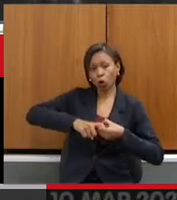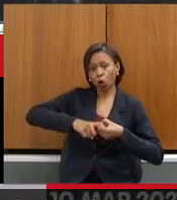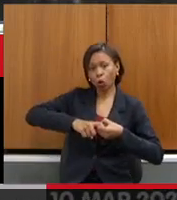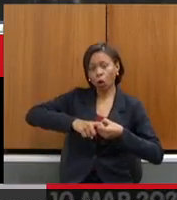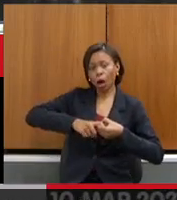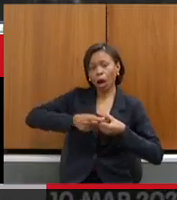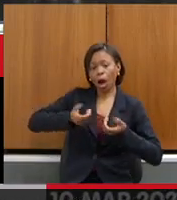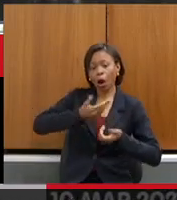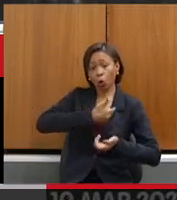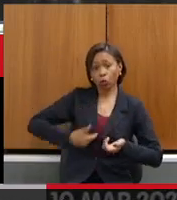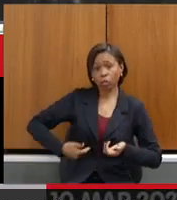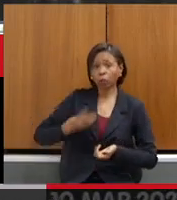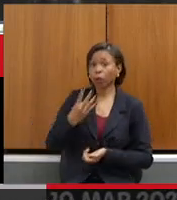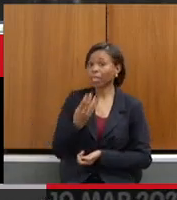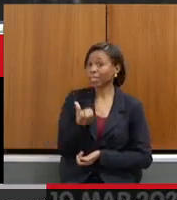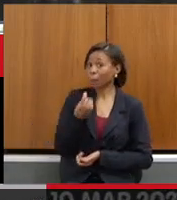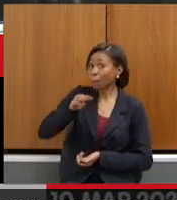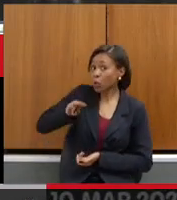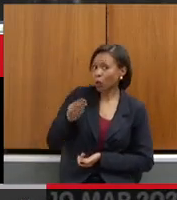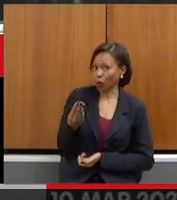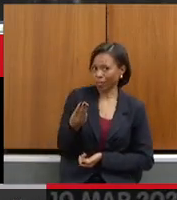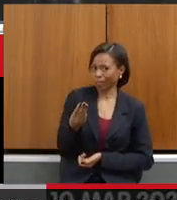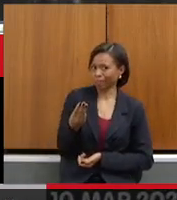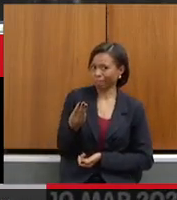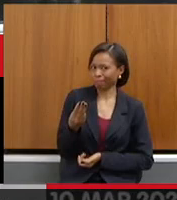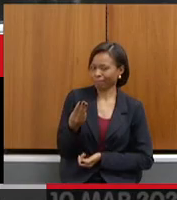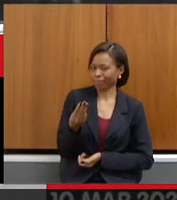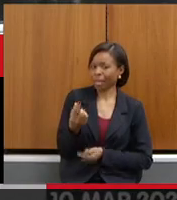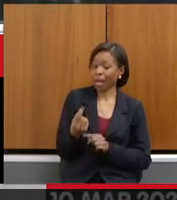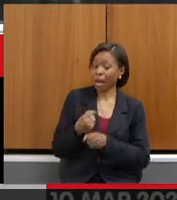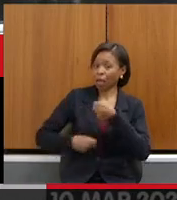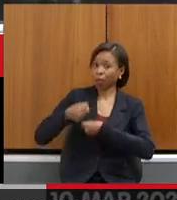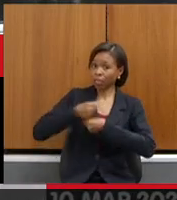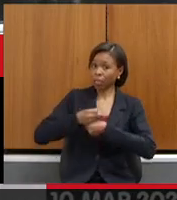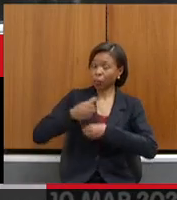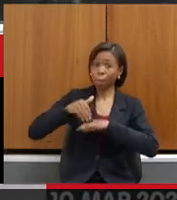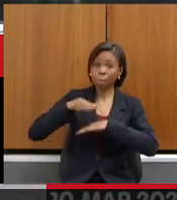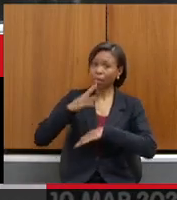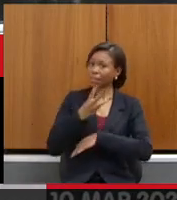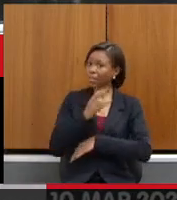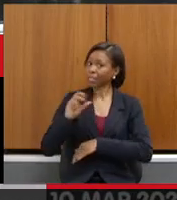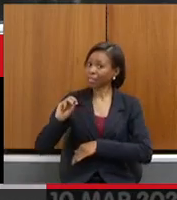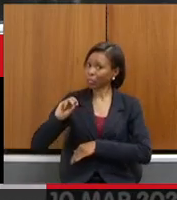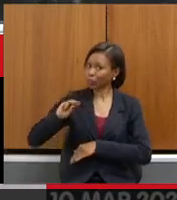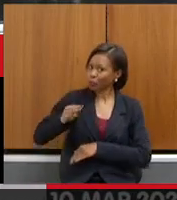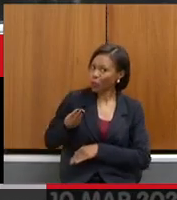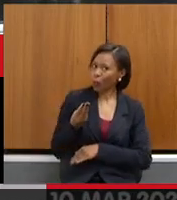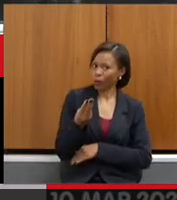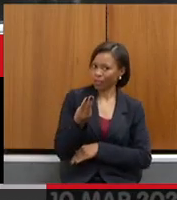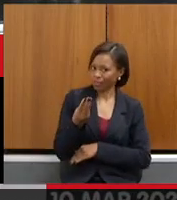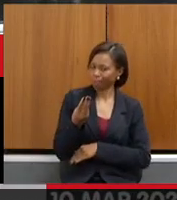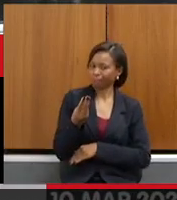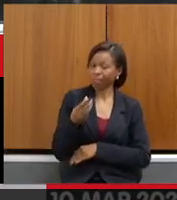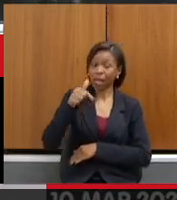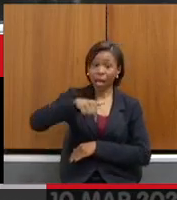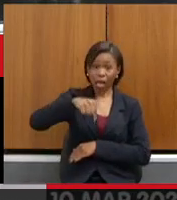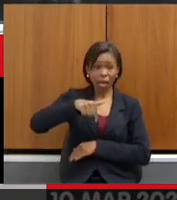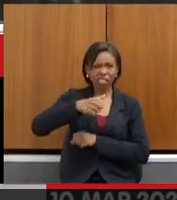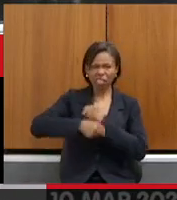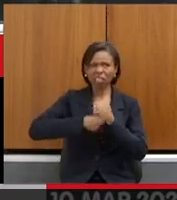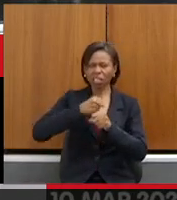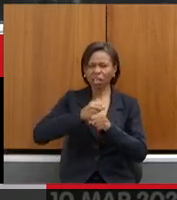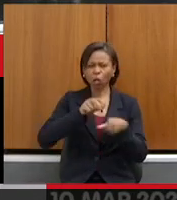milhões de reais o ano passado mais de 300 milhões de reais e parceria com emendas de deputados e esse ano semana